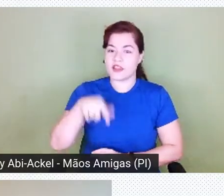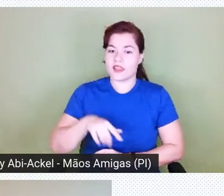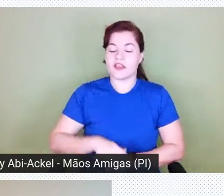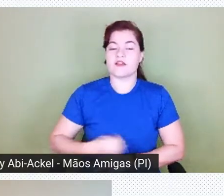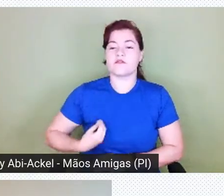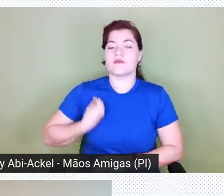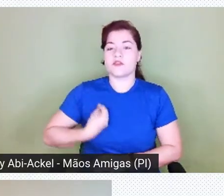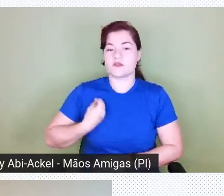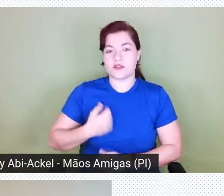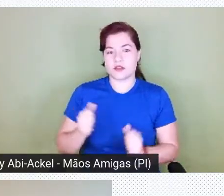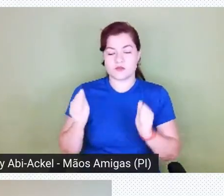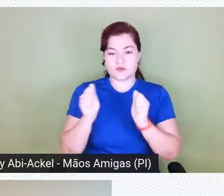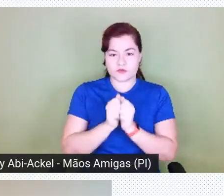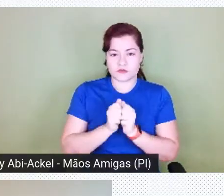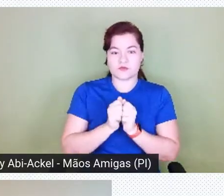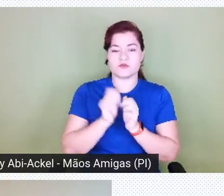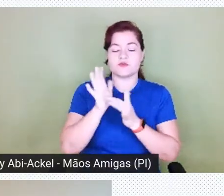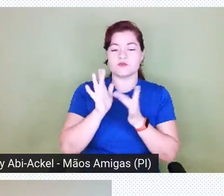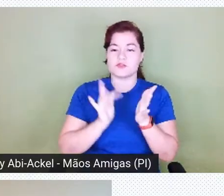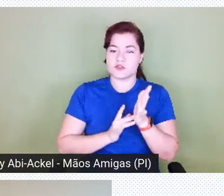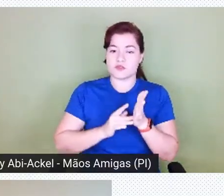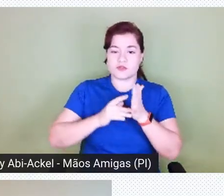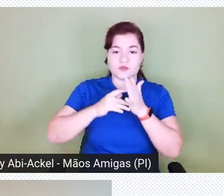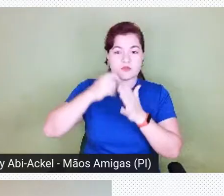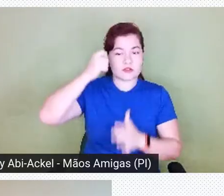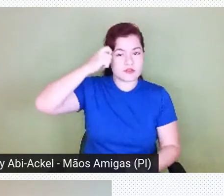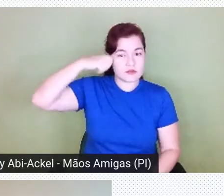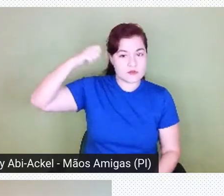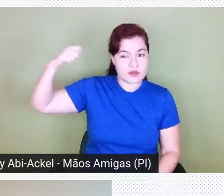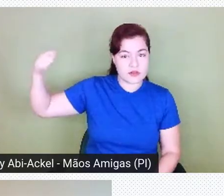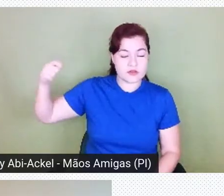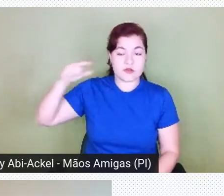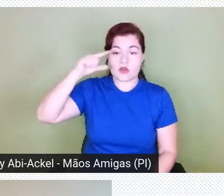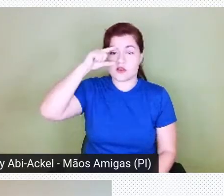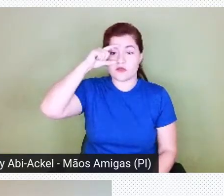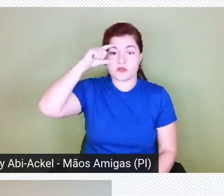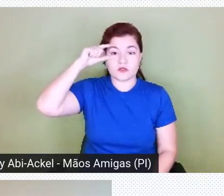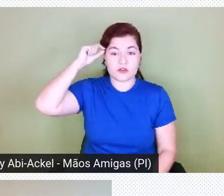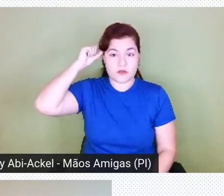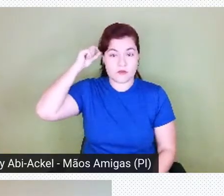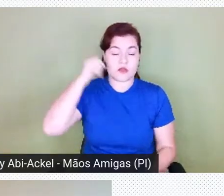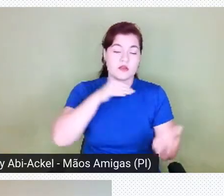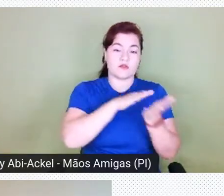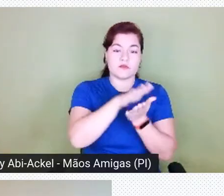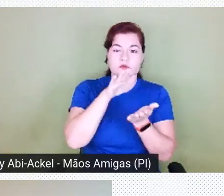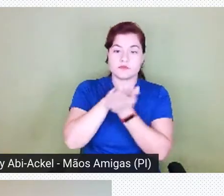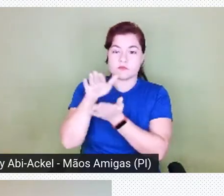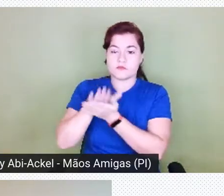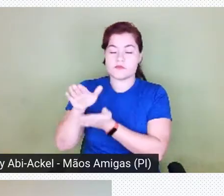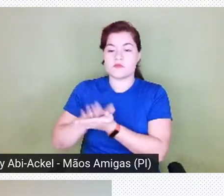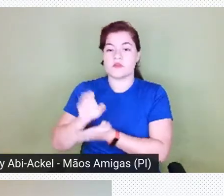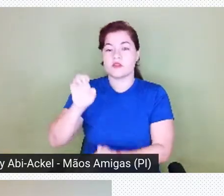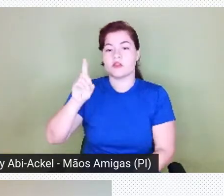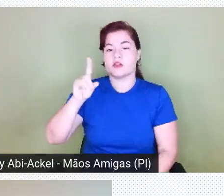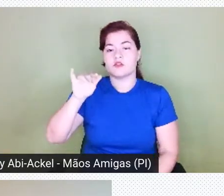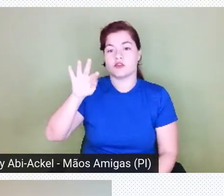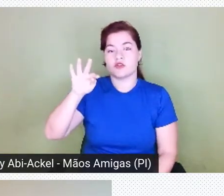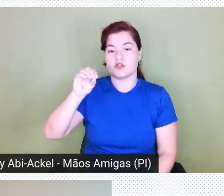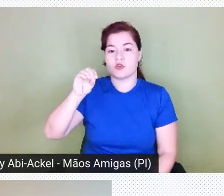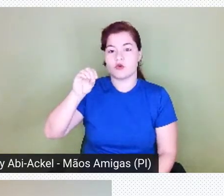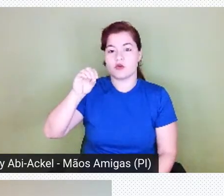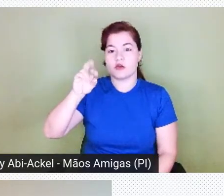com Jesus, psicografia do nosso querido Divaldo, publicada pela editora Leal. O